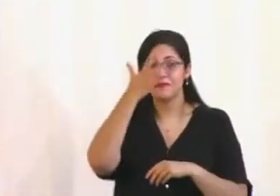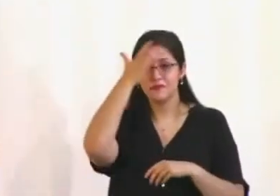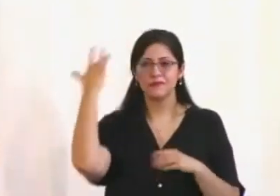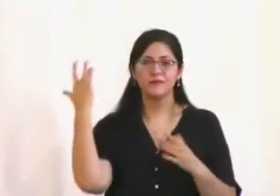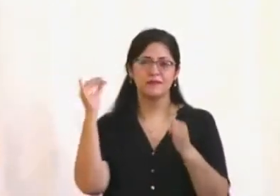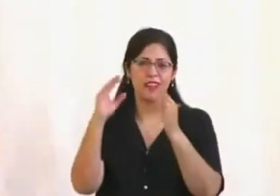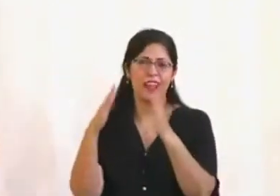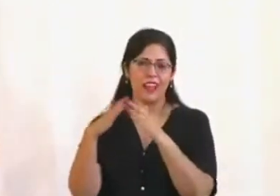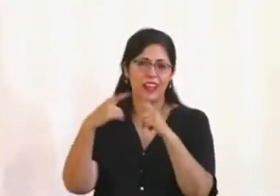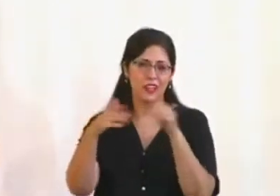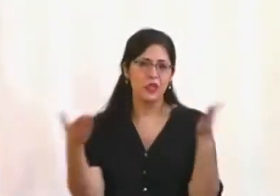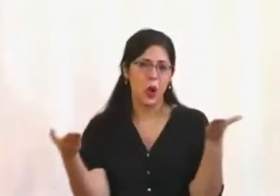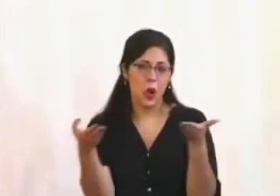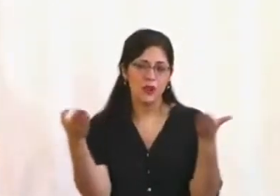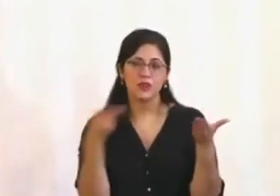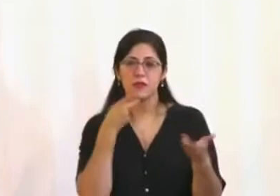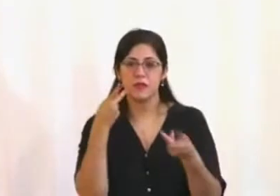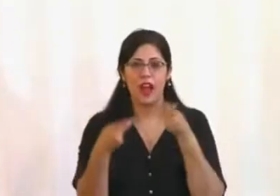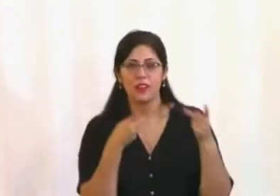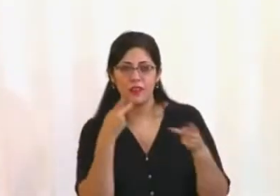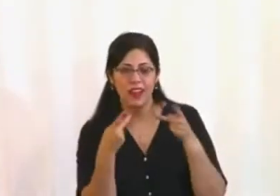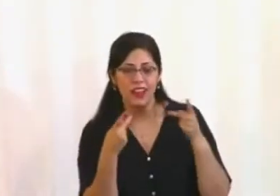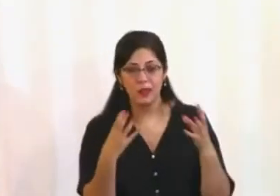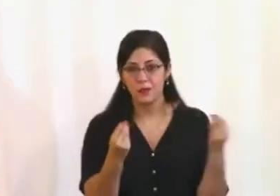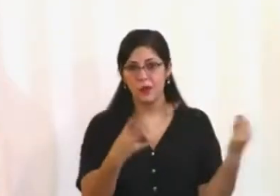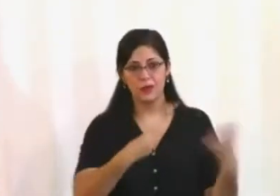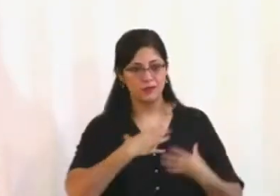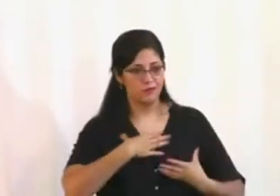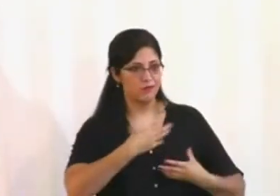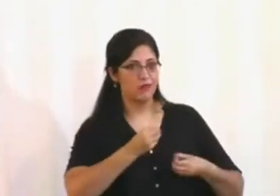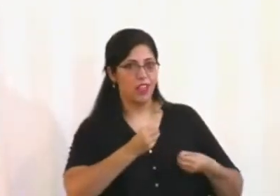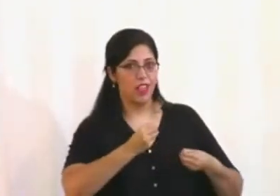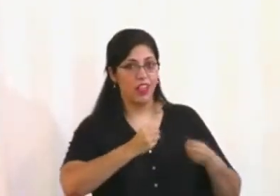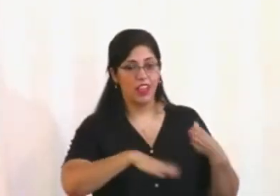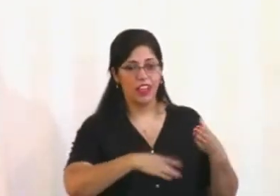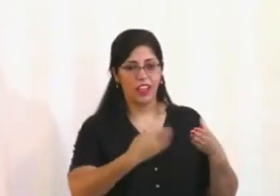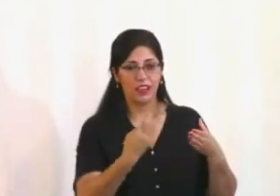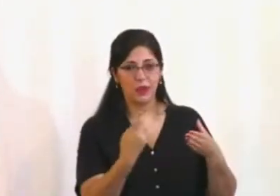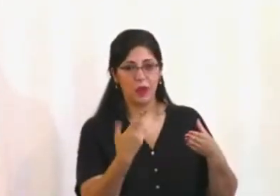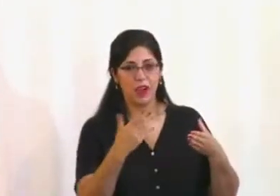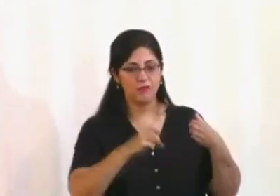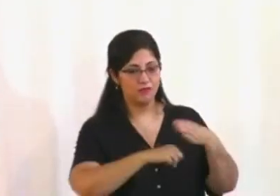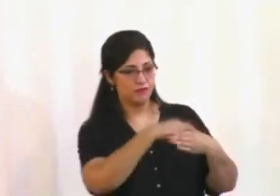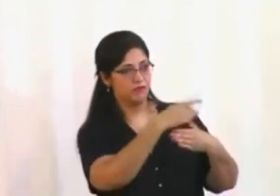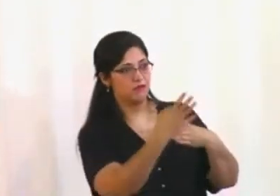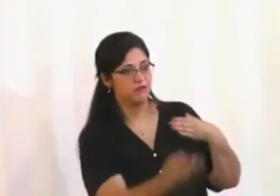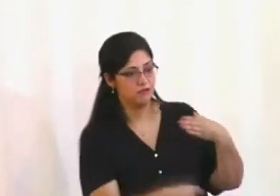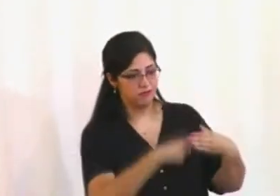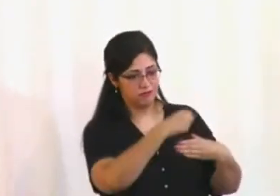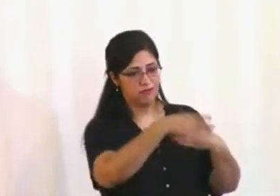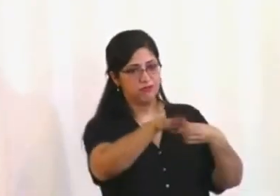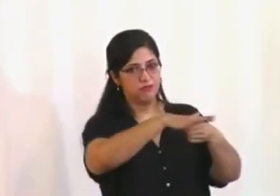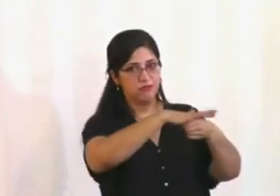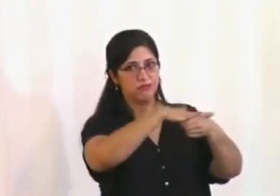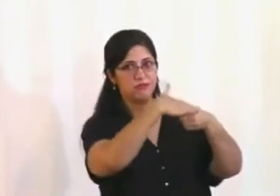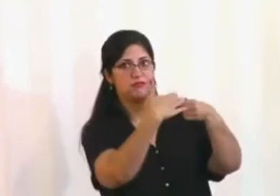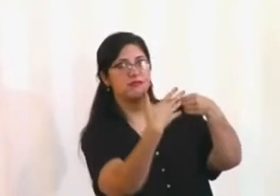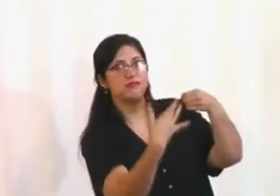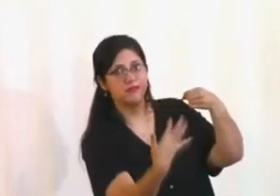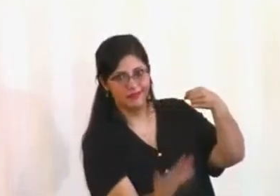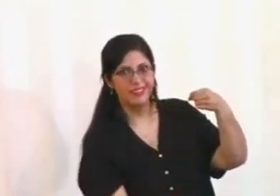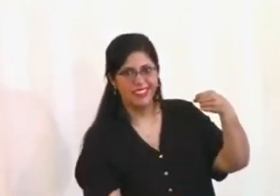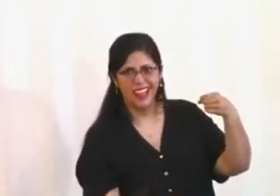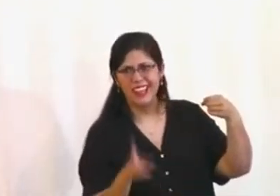manhã, não é isso que Deus quer te ensinar. Mas uma coisa eu sei: o nosso Deus é próspero, sim. Irmãos, durante 3 anos e